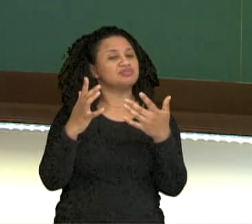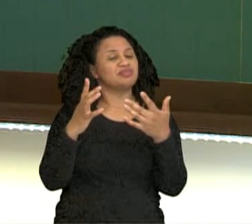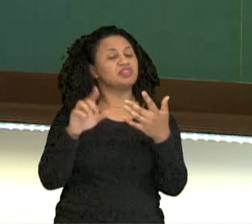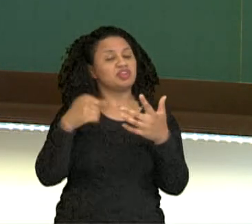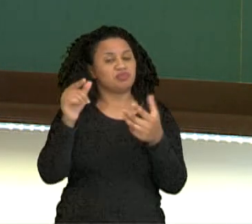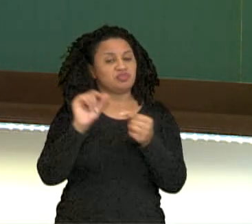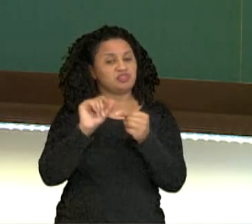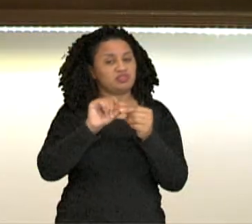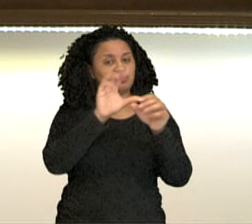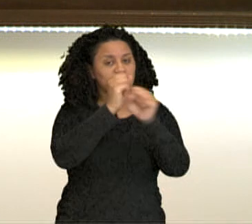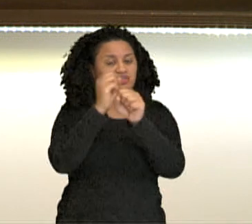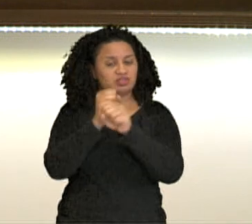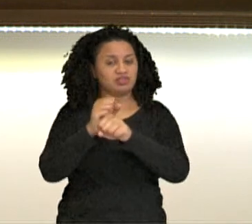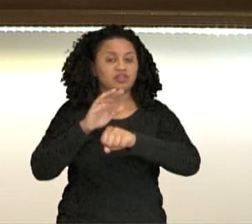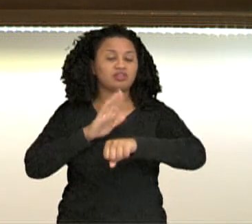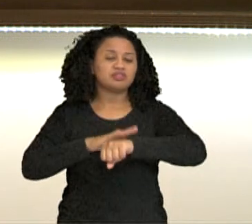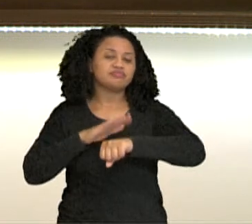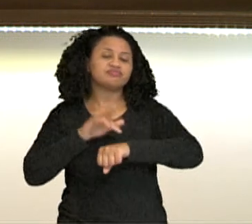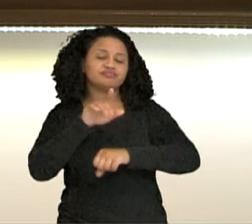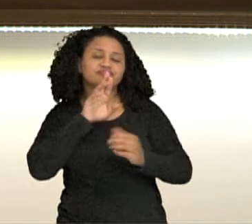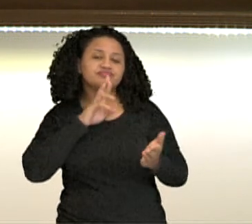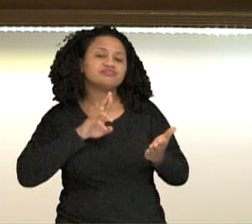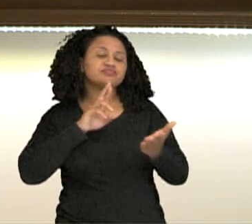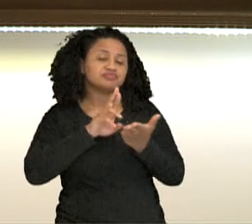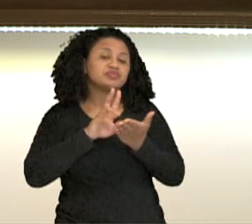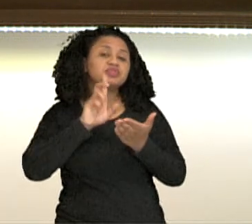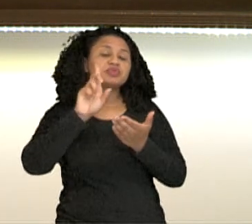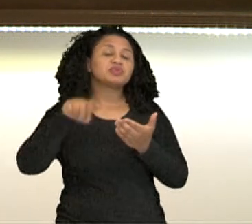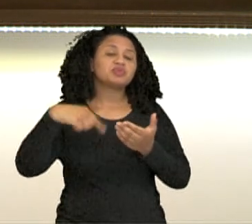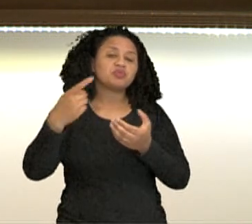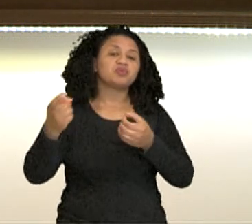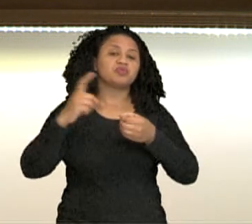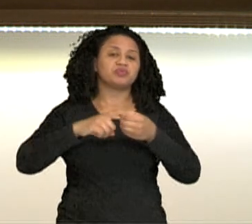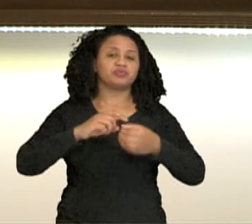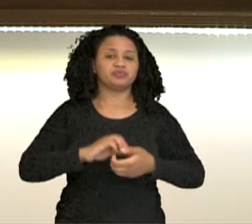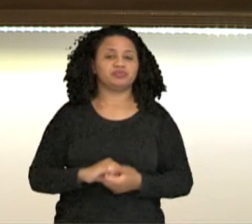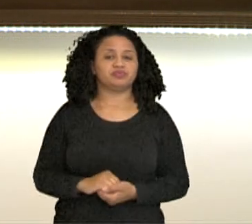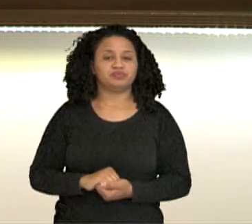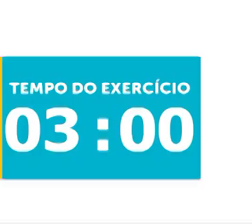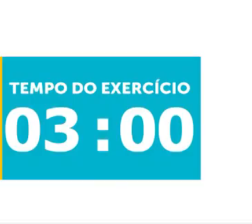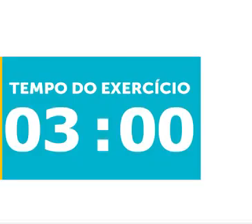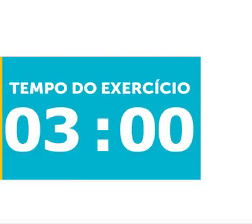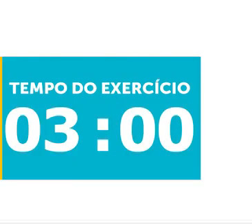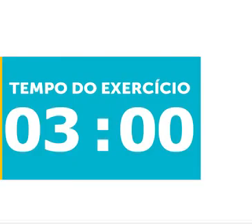fizer essa soma. Eu vou dar um tempo para vocês resolverem e a gente já volta.